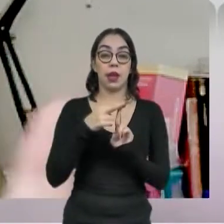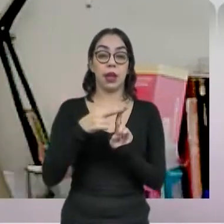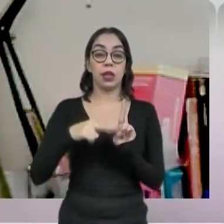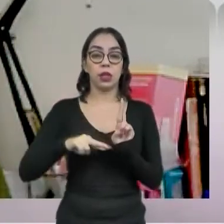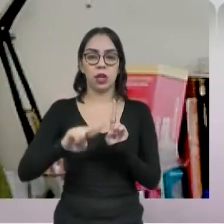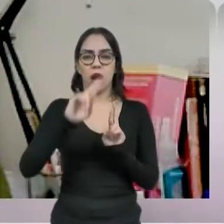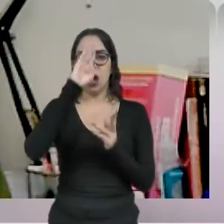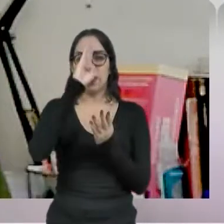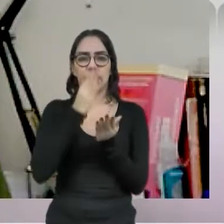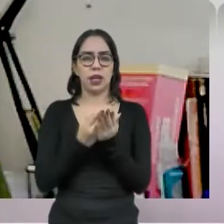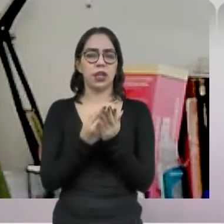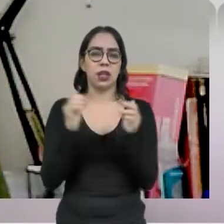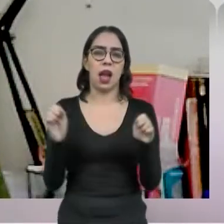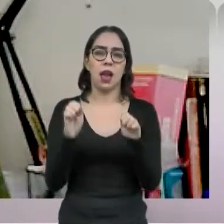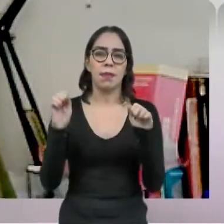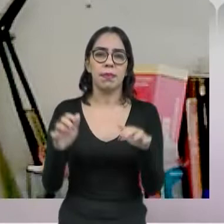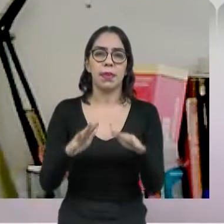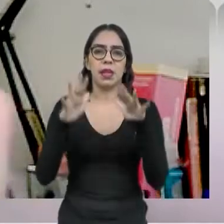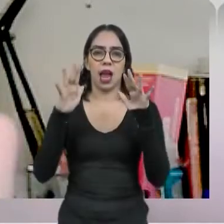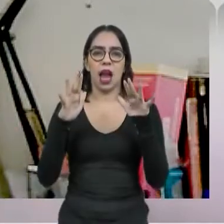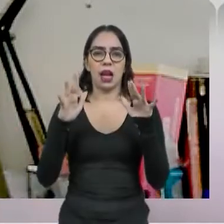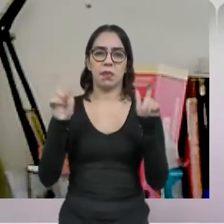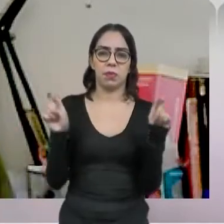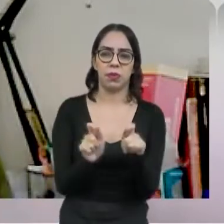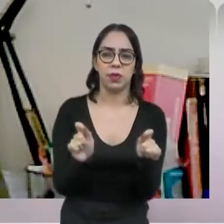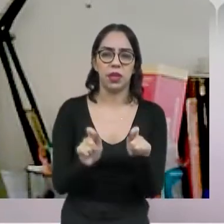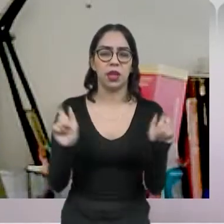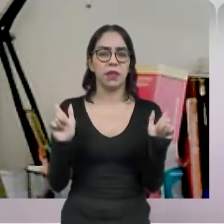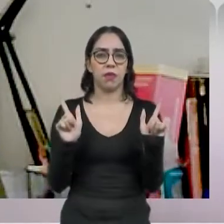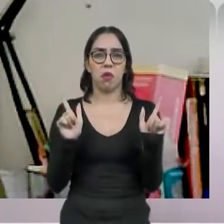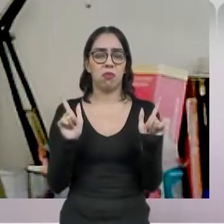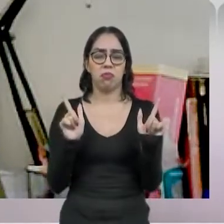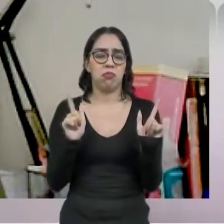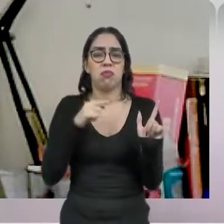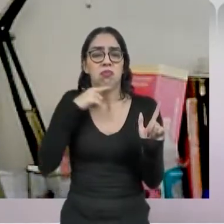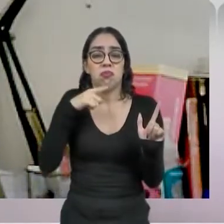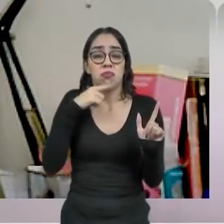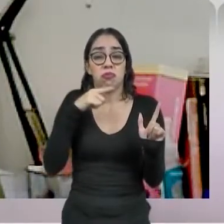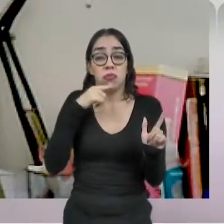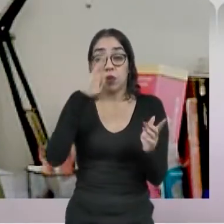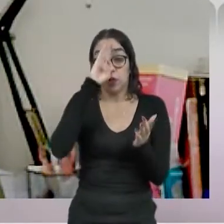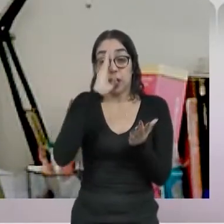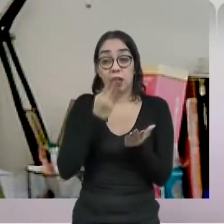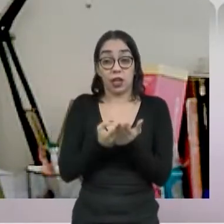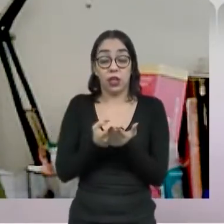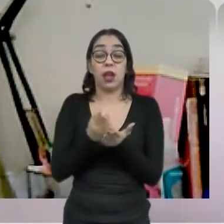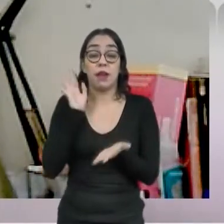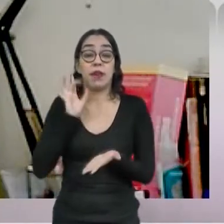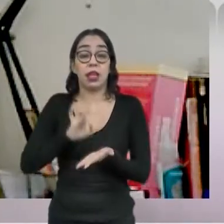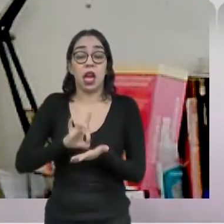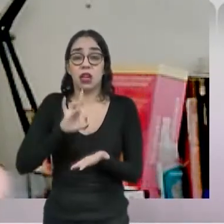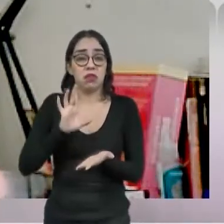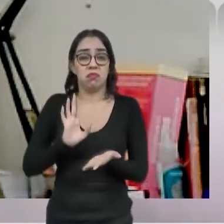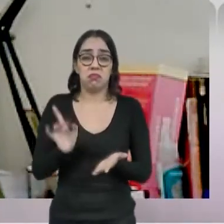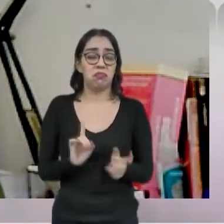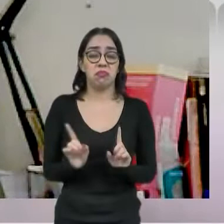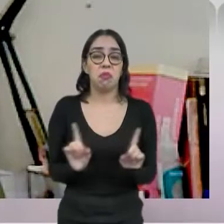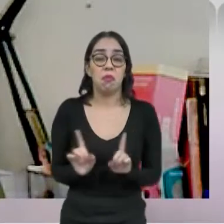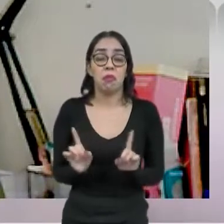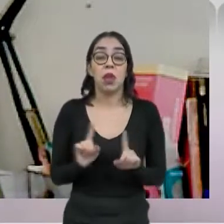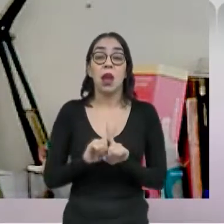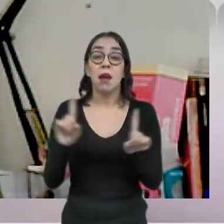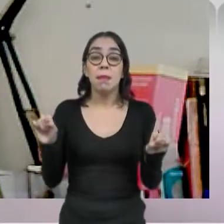dado a acreditar em milagres, eu não sou um homem dado a acreditar em santos. Eu sou um agnóstico, mas o que mais